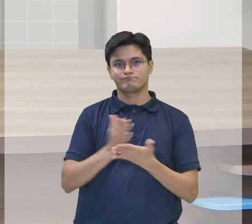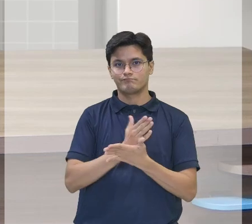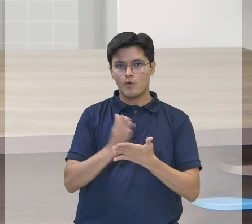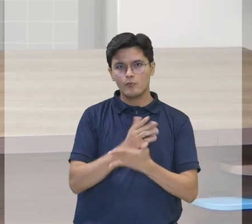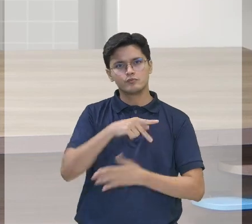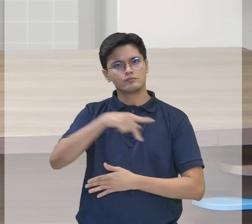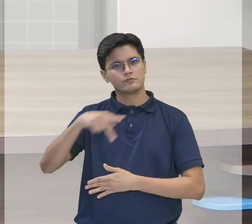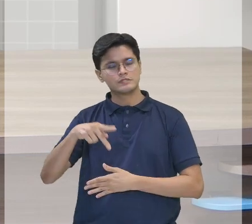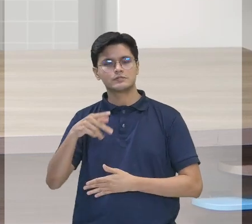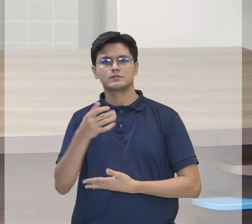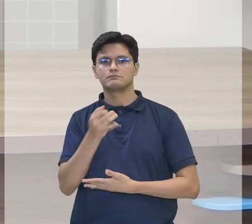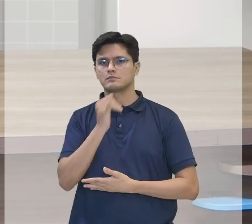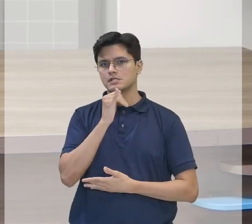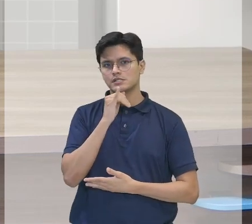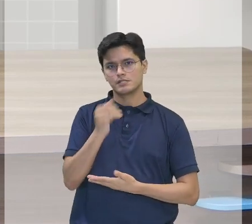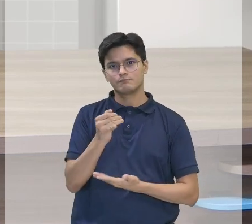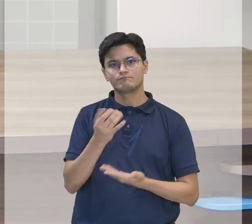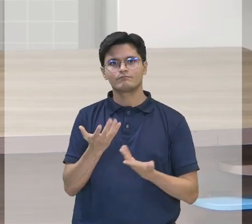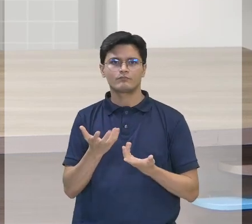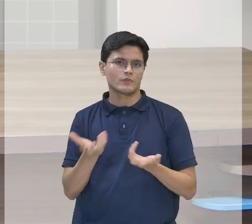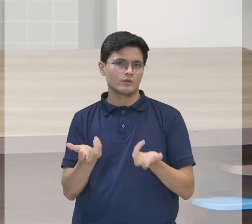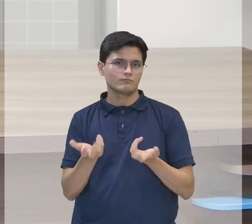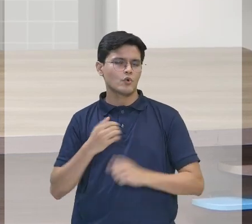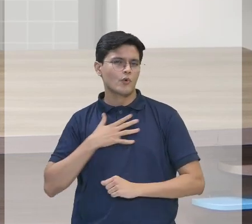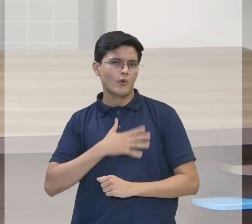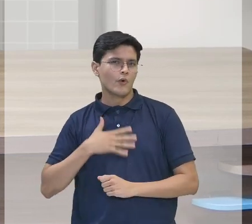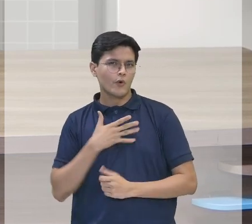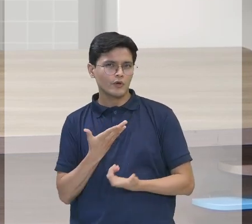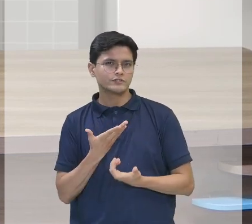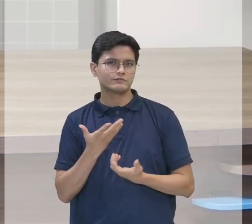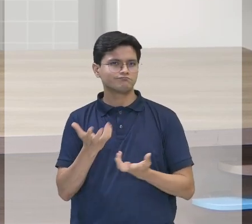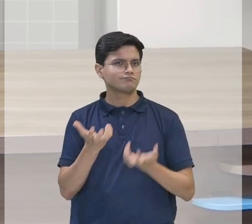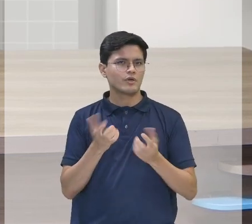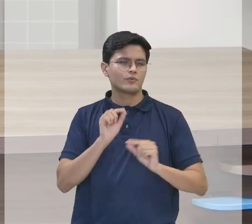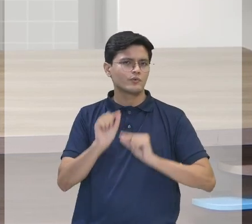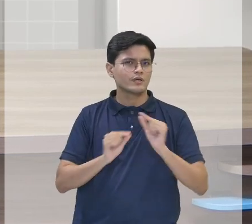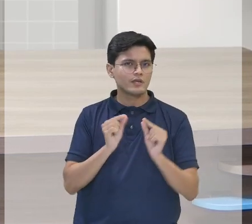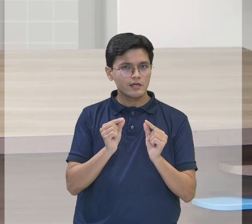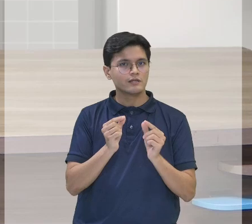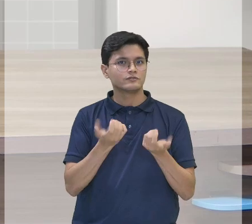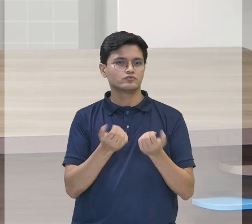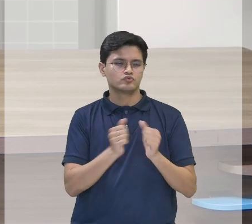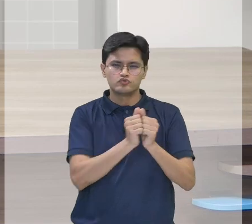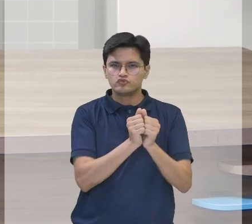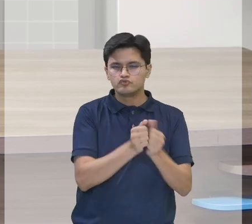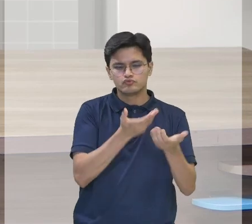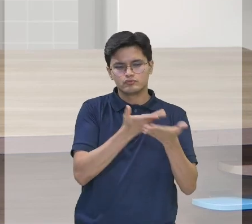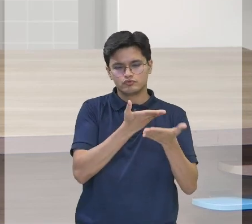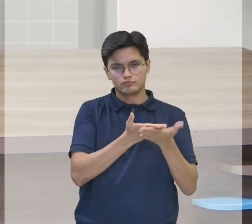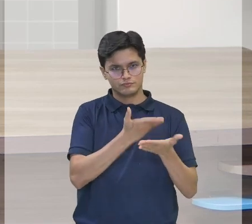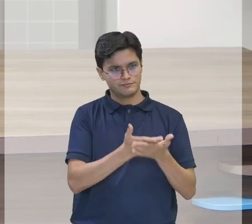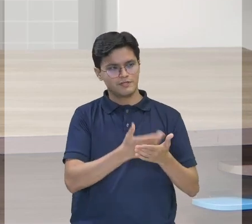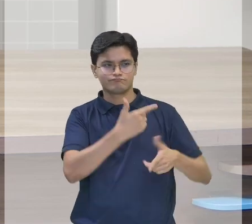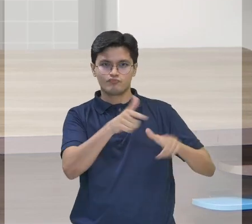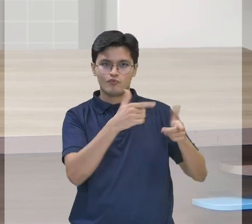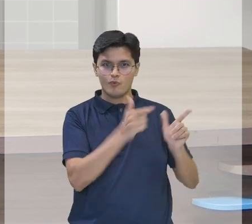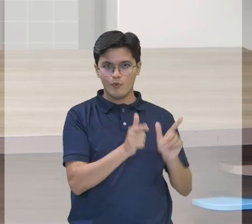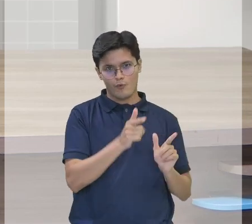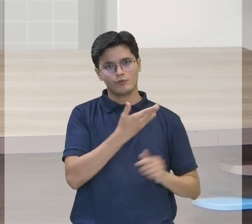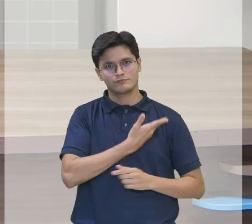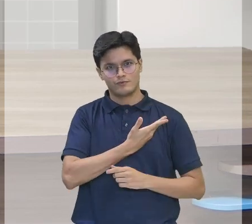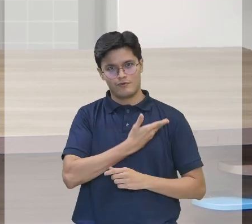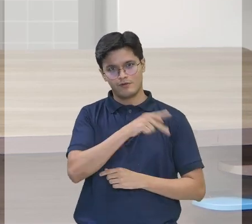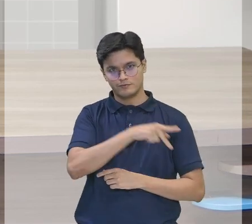preferem até estudar em pares. E existem também os colegas que aprendem melhor quando ensinam os